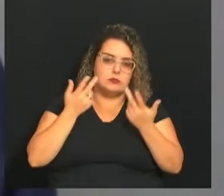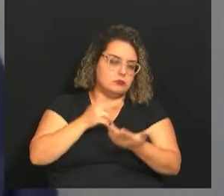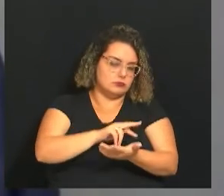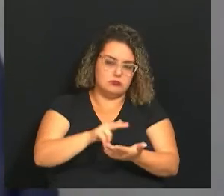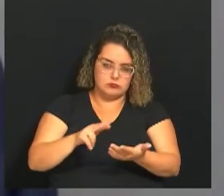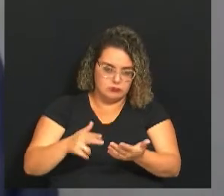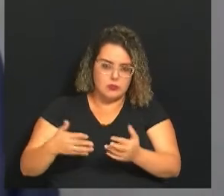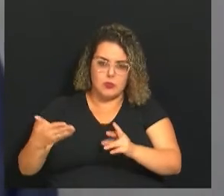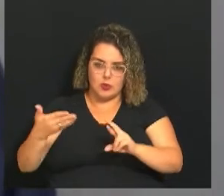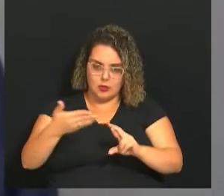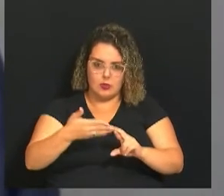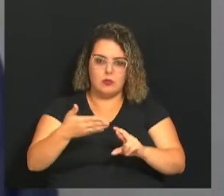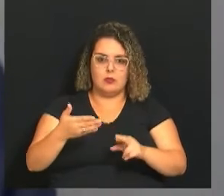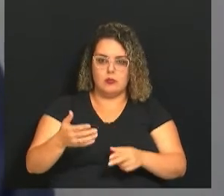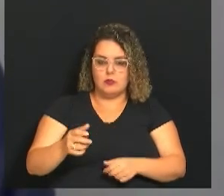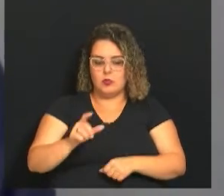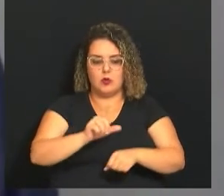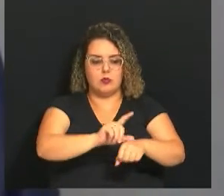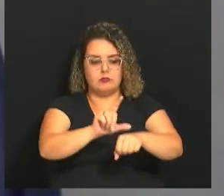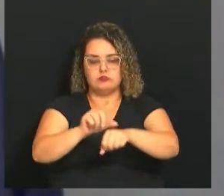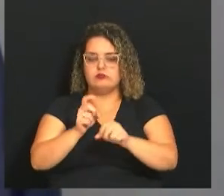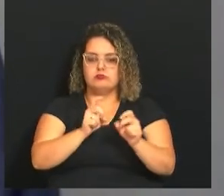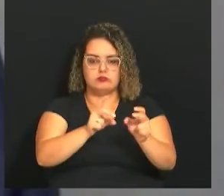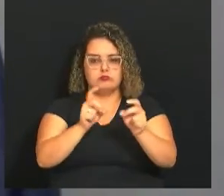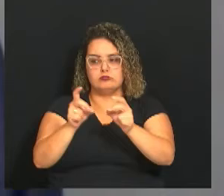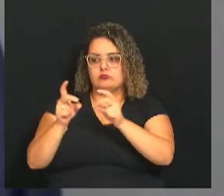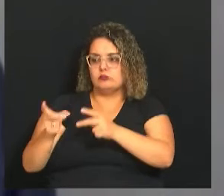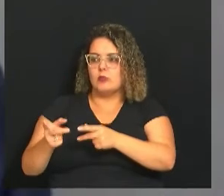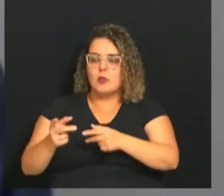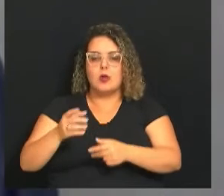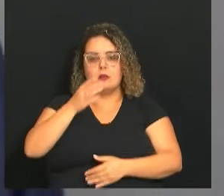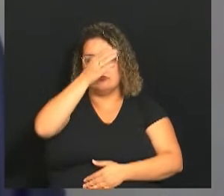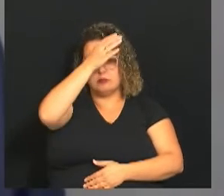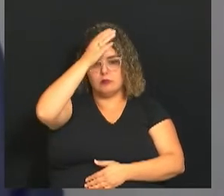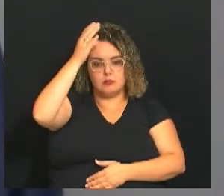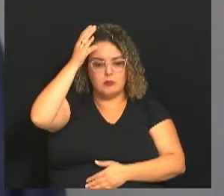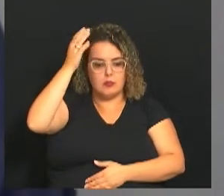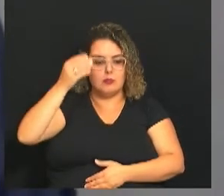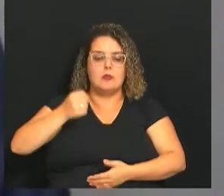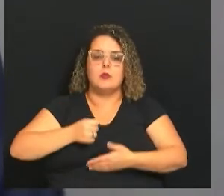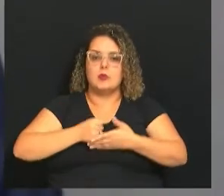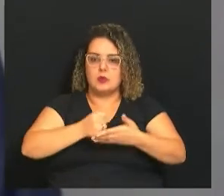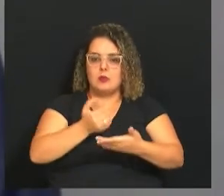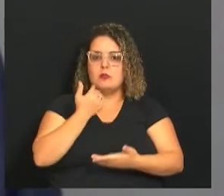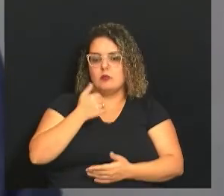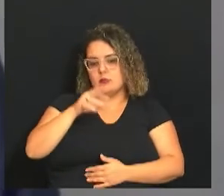representantes comerciais ou vendedores que levam os clientes para jantar, para almoçar,